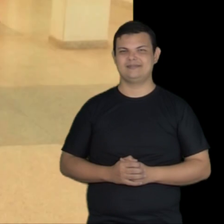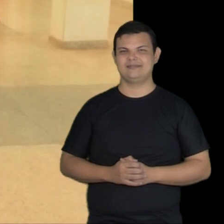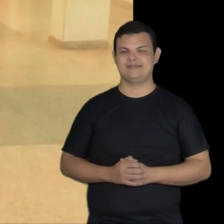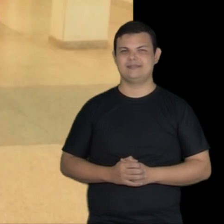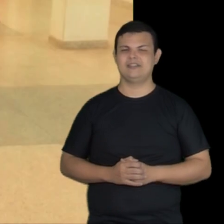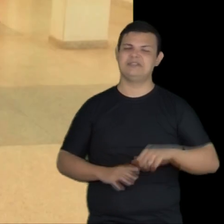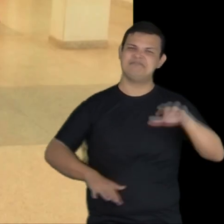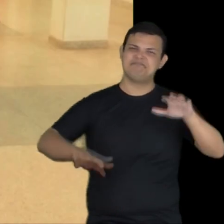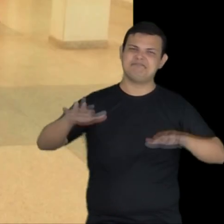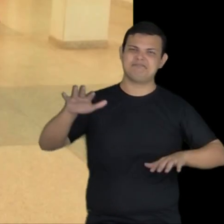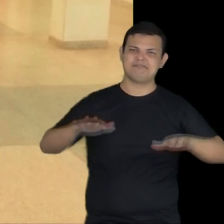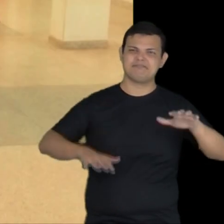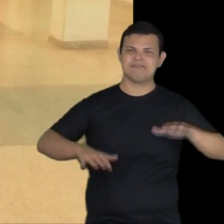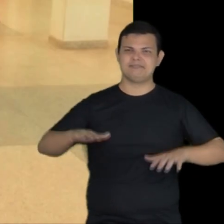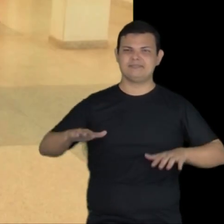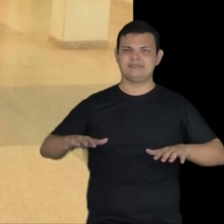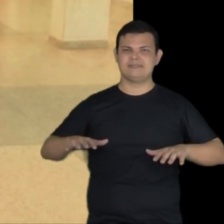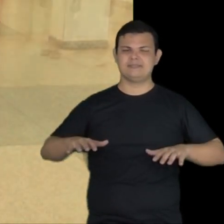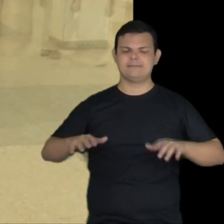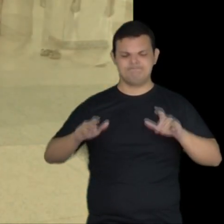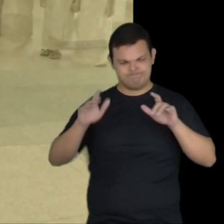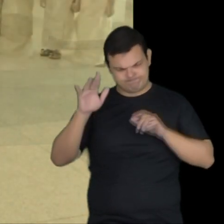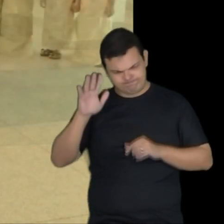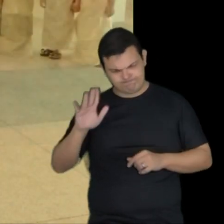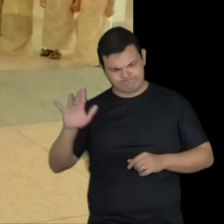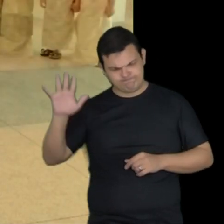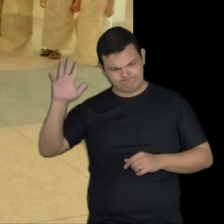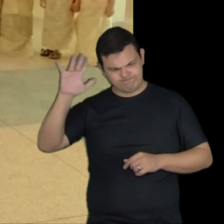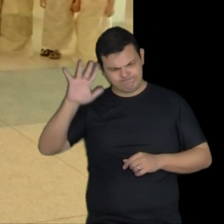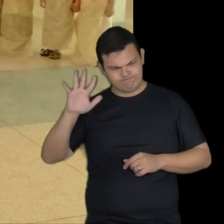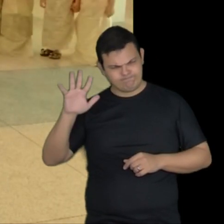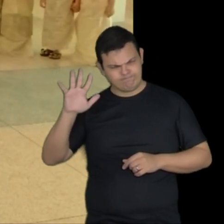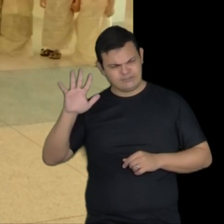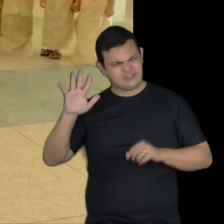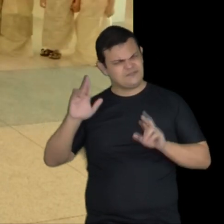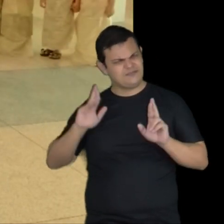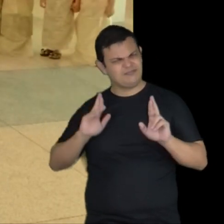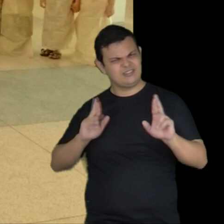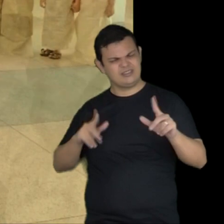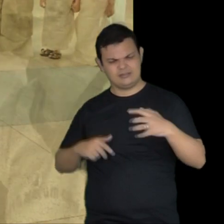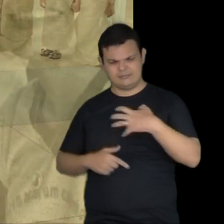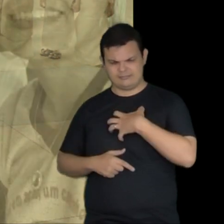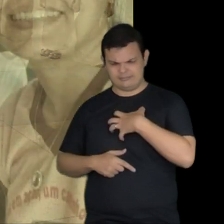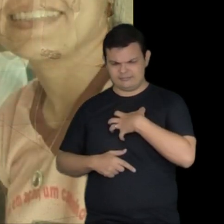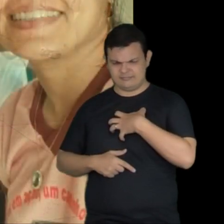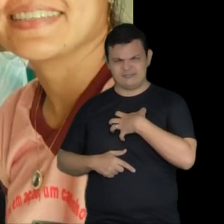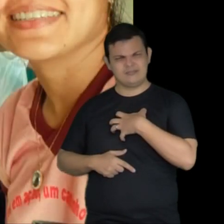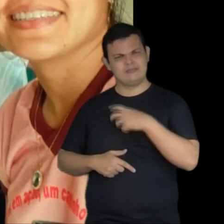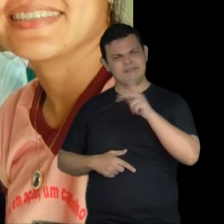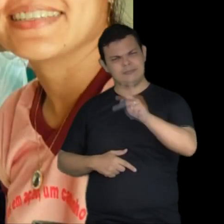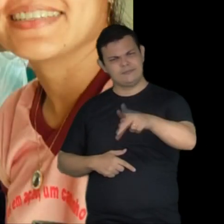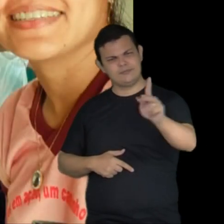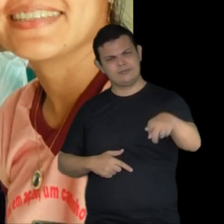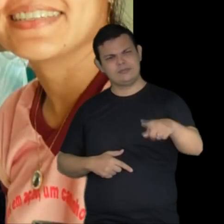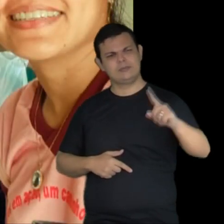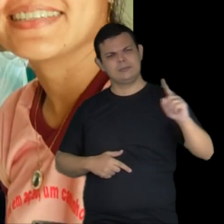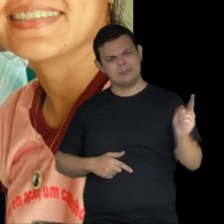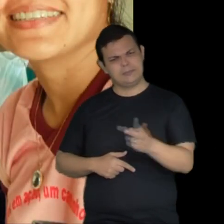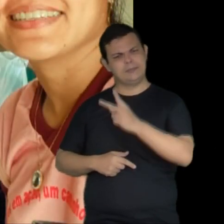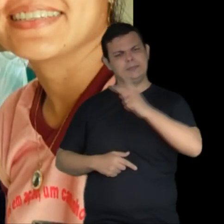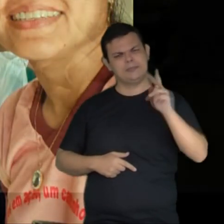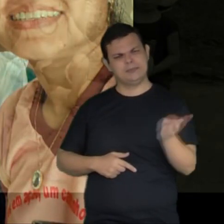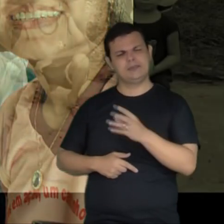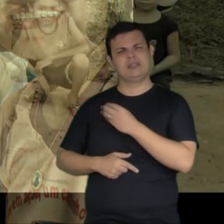Às vezes, pego-me pensando o quão indiferente eu fui com muitos professores que passaram em minha